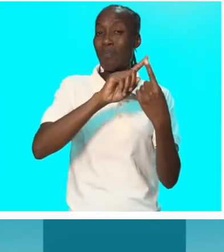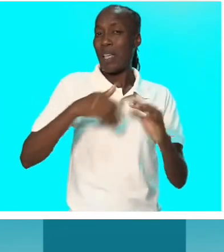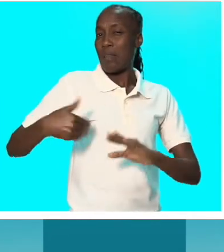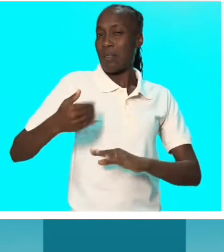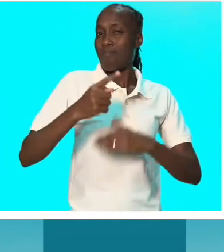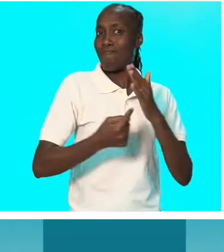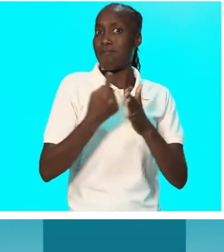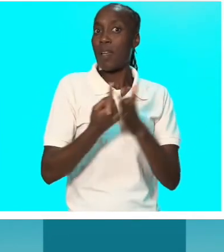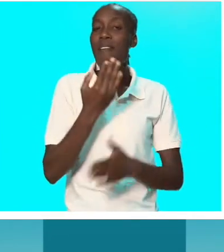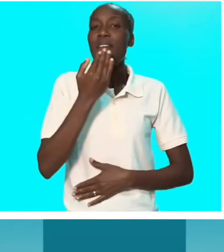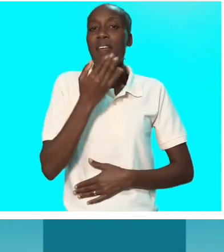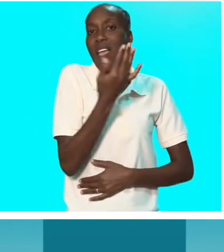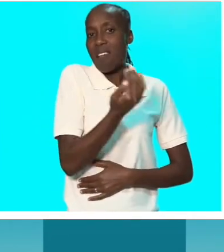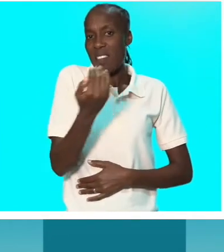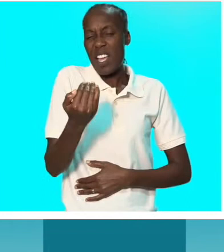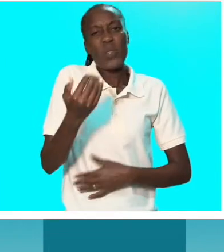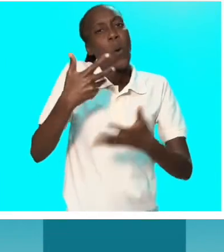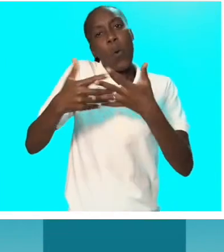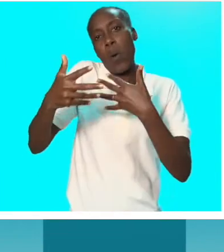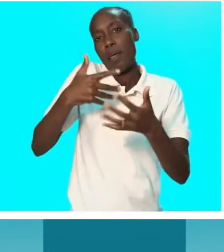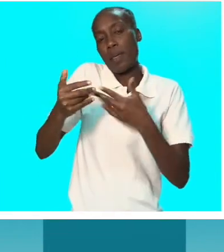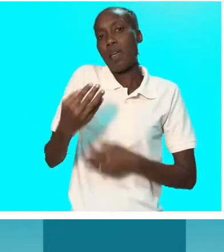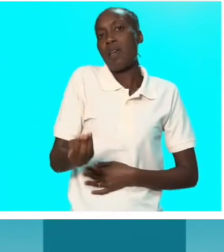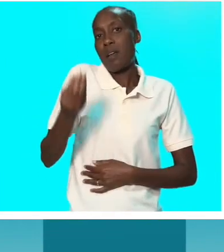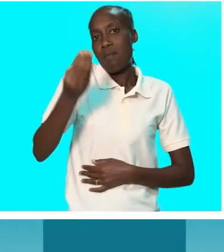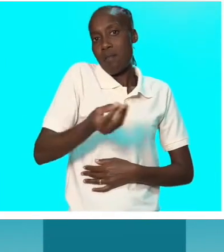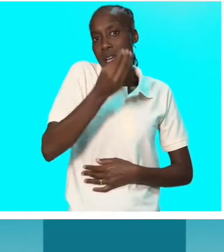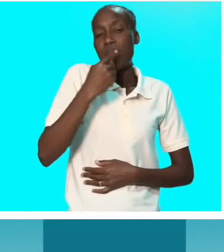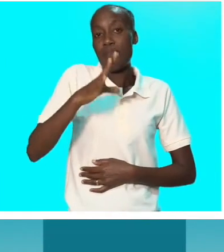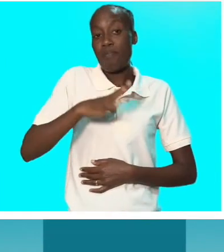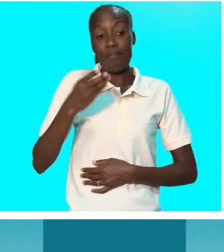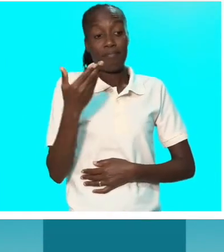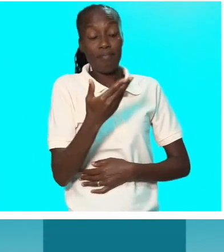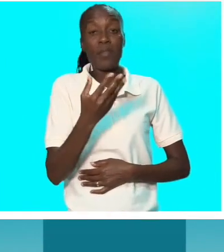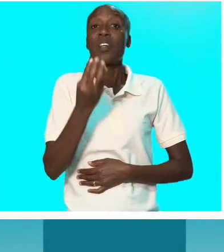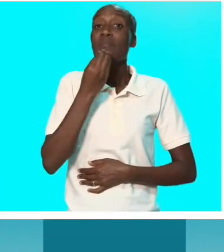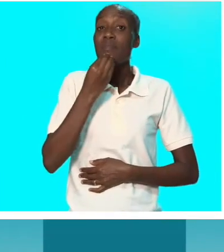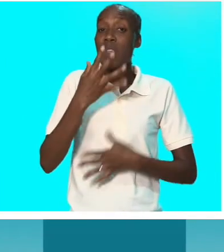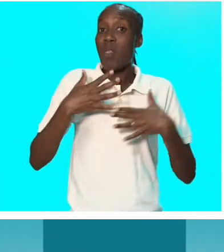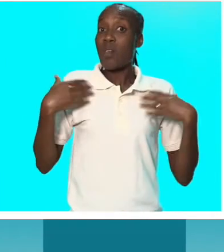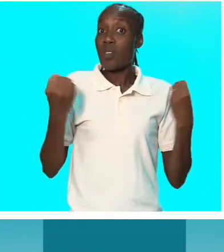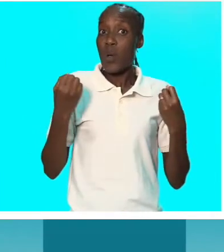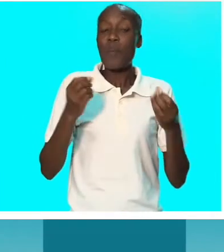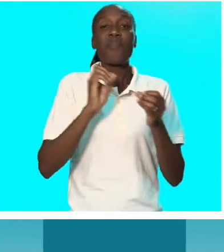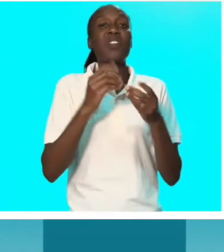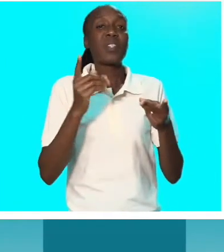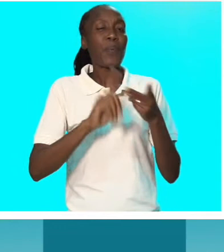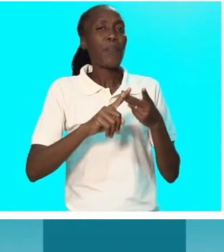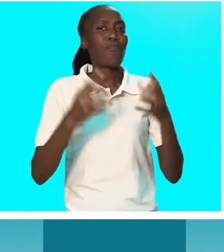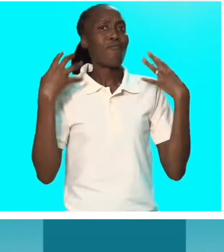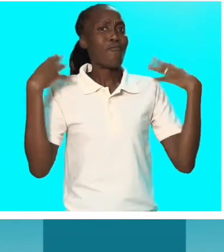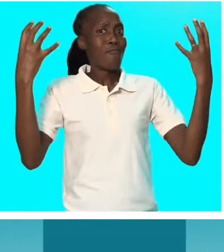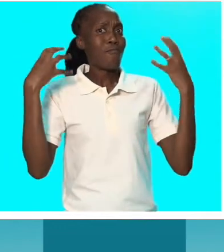embora seja frequente em criança, ela pode ocorrer em qualquer idade. A alimentação saudável e atividades